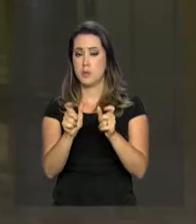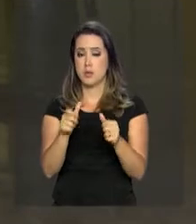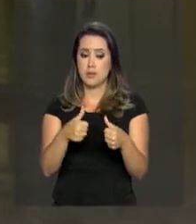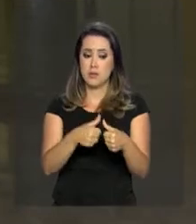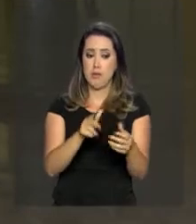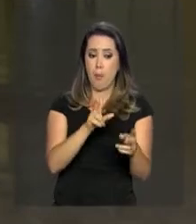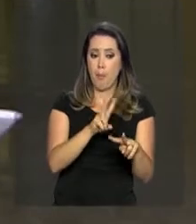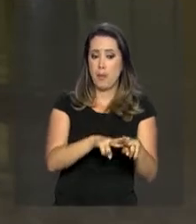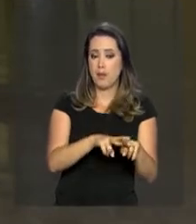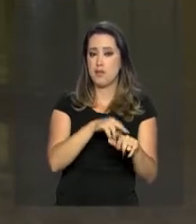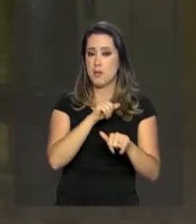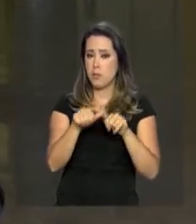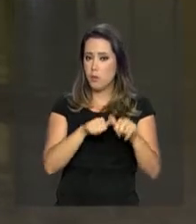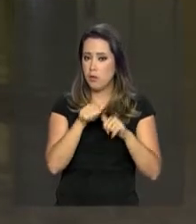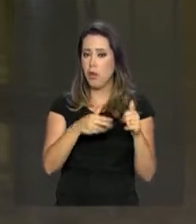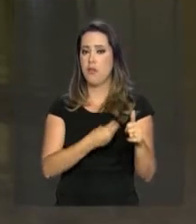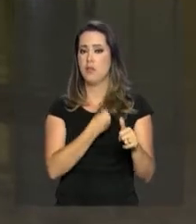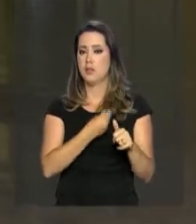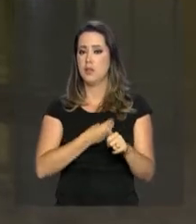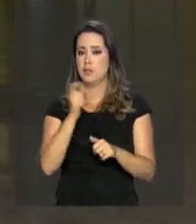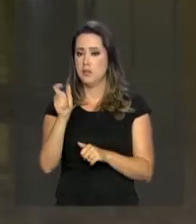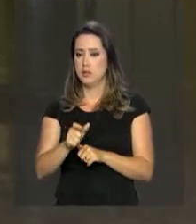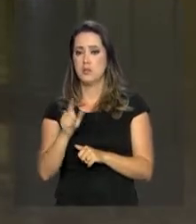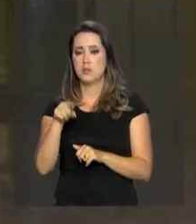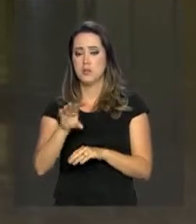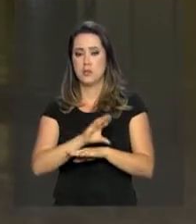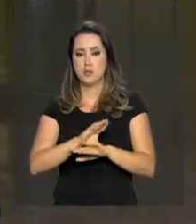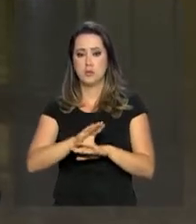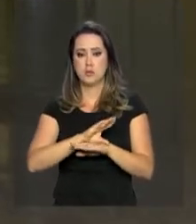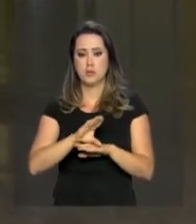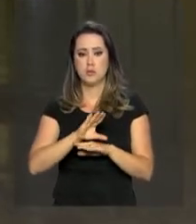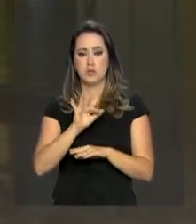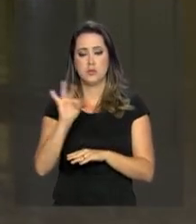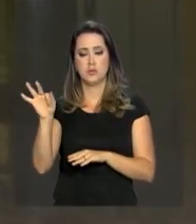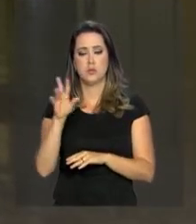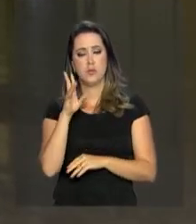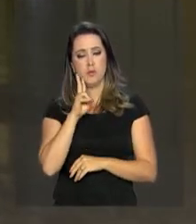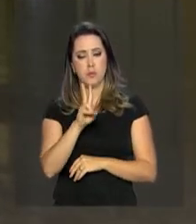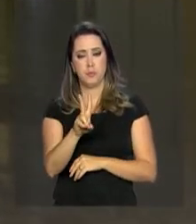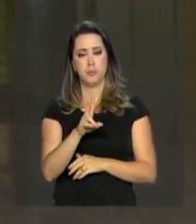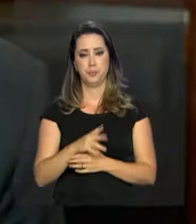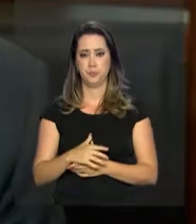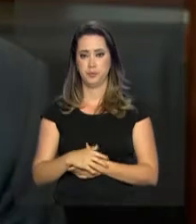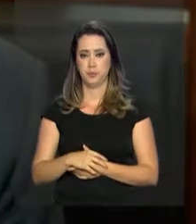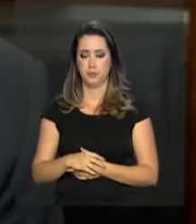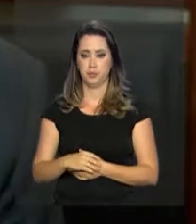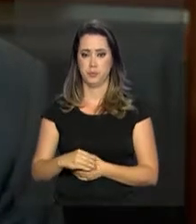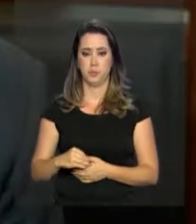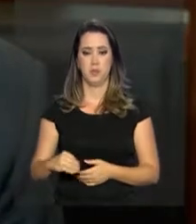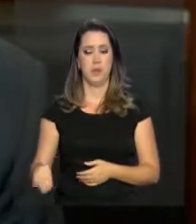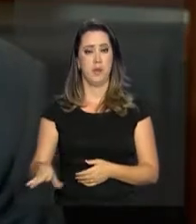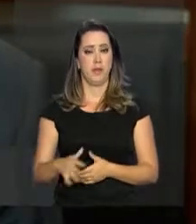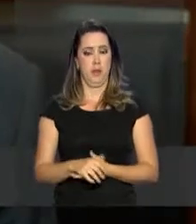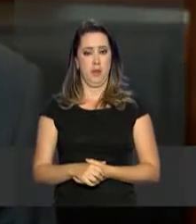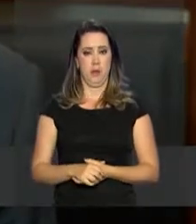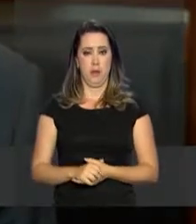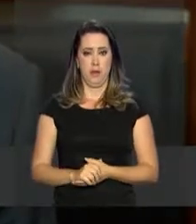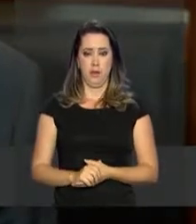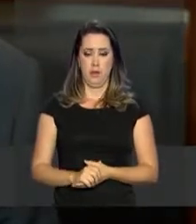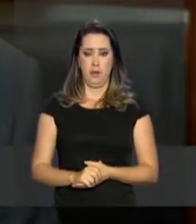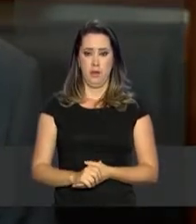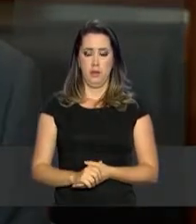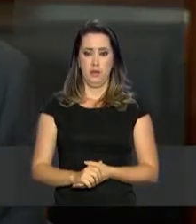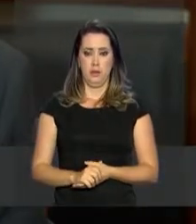é um dos fundamentos da constituição federal vamos acompanhar essa política pra resumir